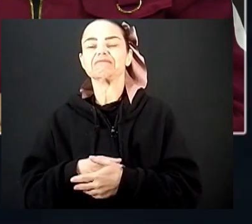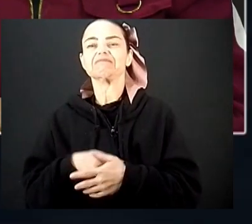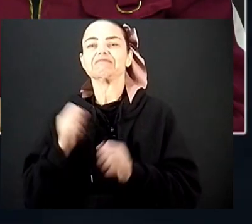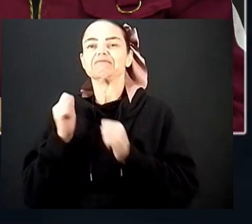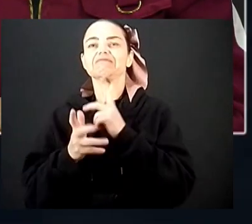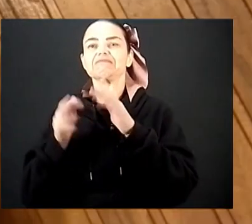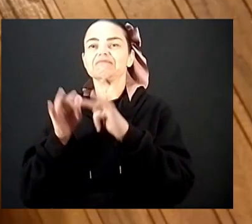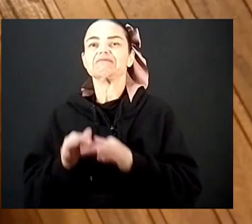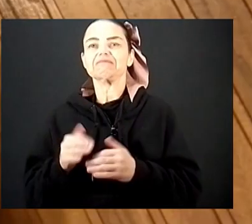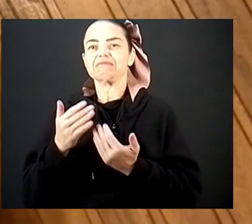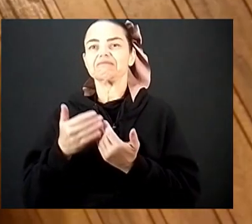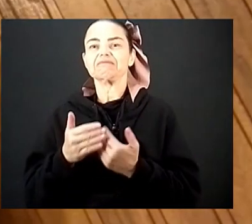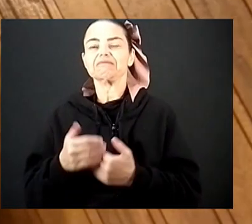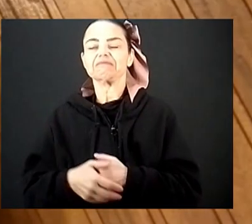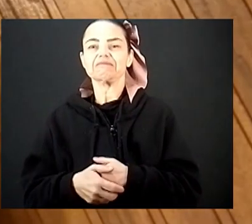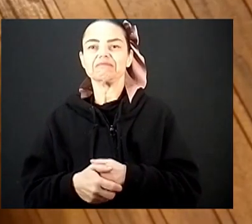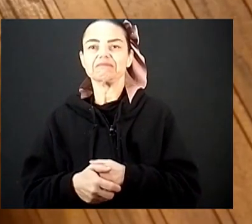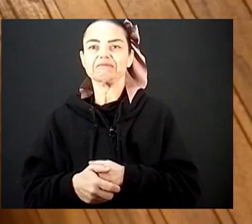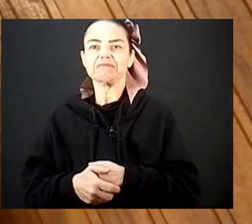favor.